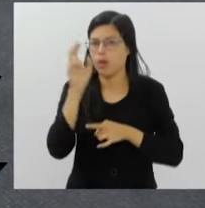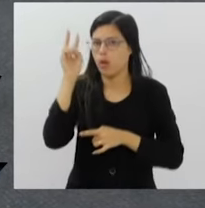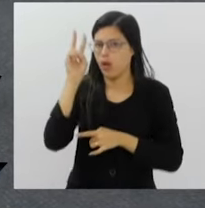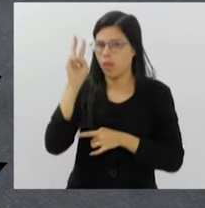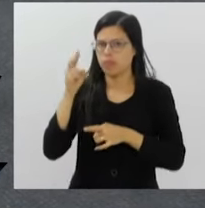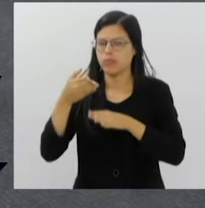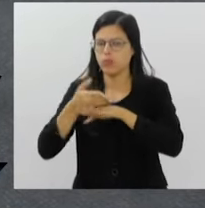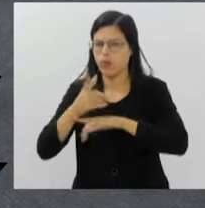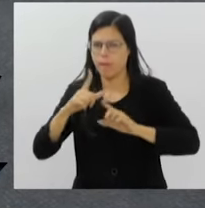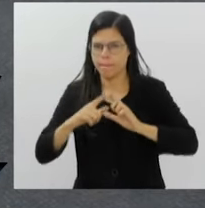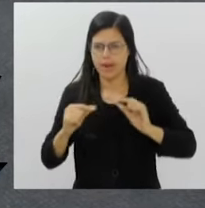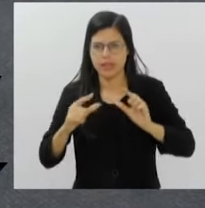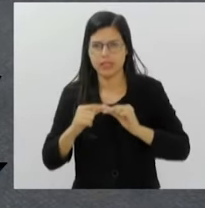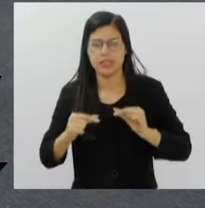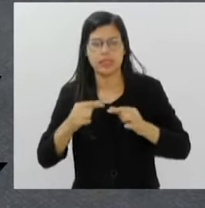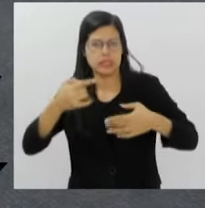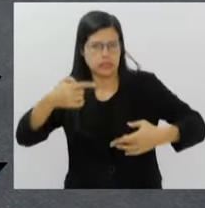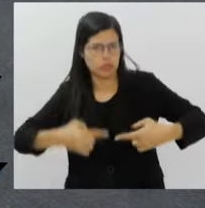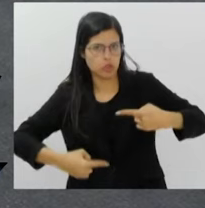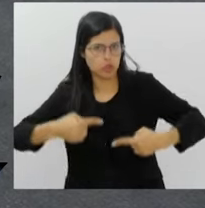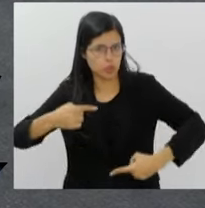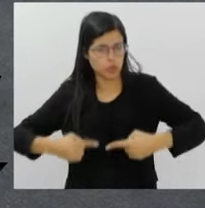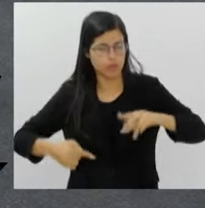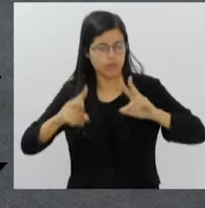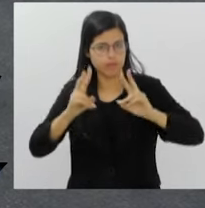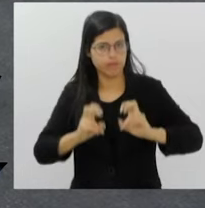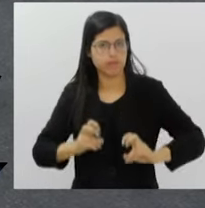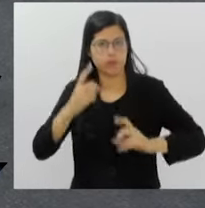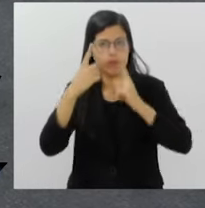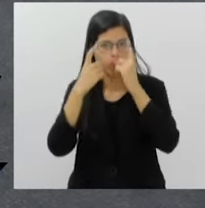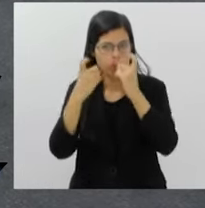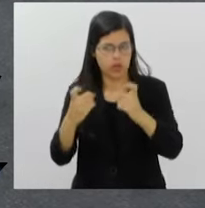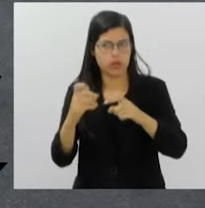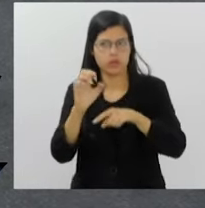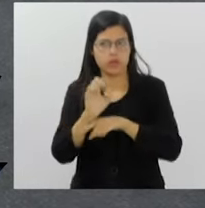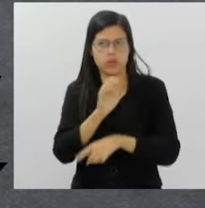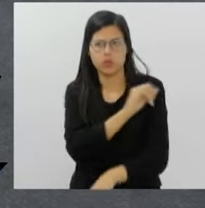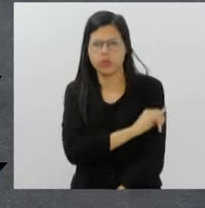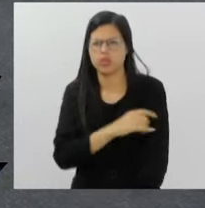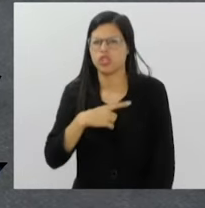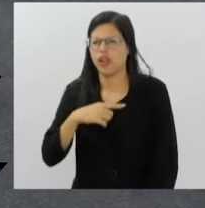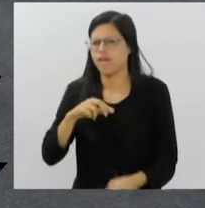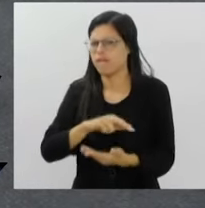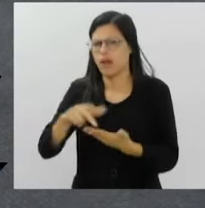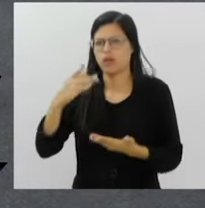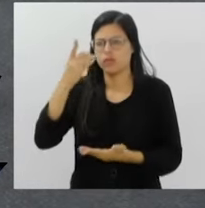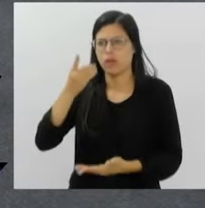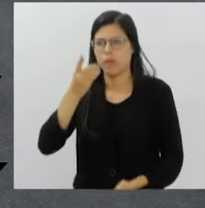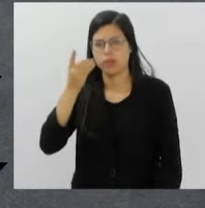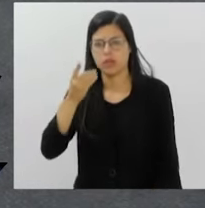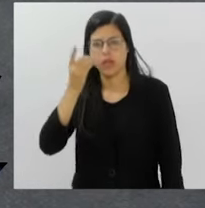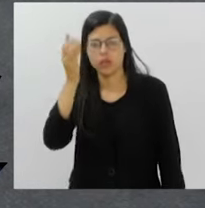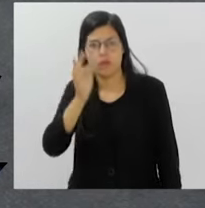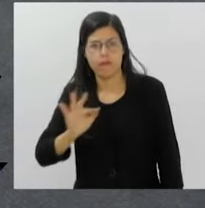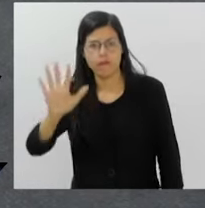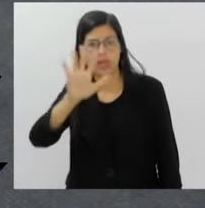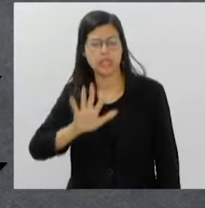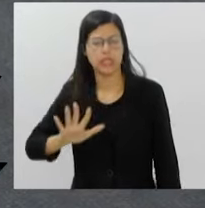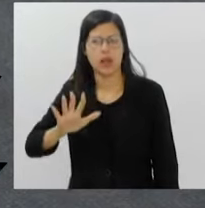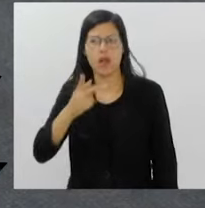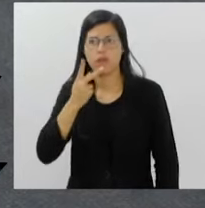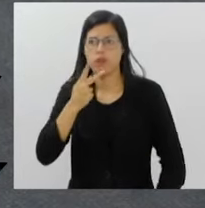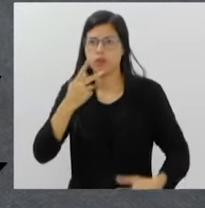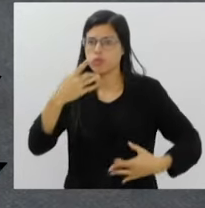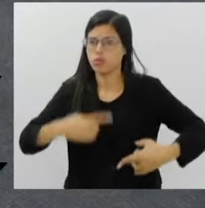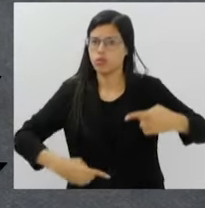discutir questões sobre violência do estado do Rio de Janeiro, e tinham vários deputados federais, eu falei, não, nós não vamos discutir sobre o Rio de Janeiro, nós